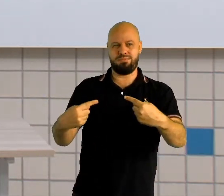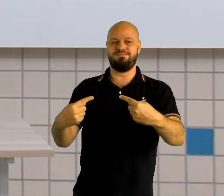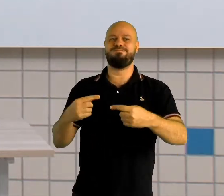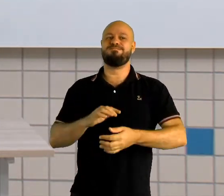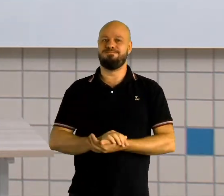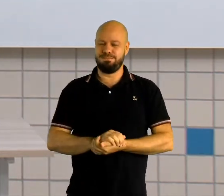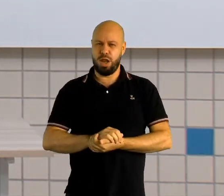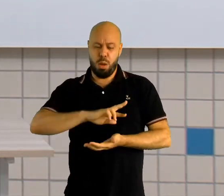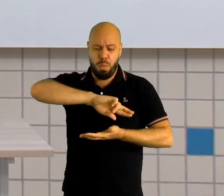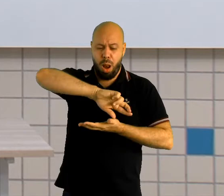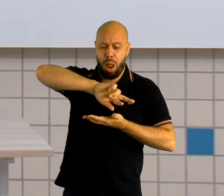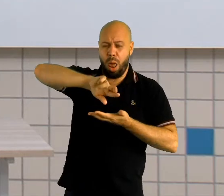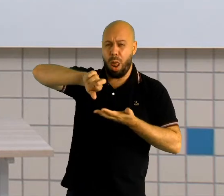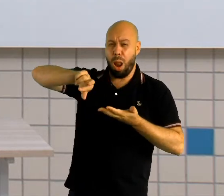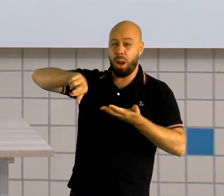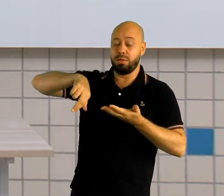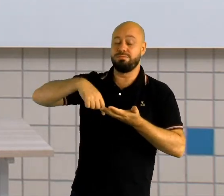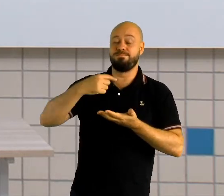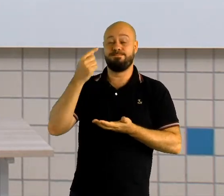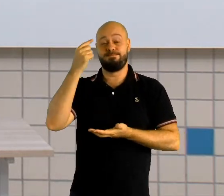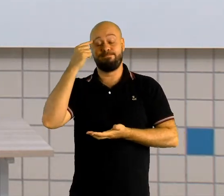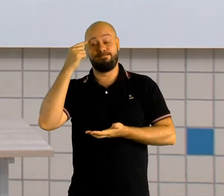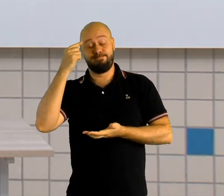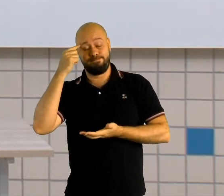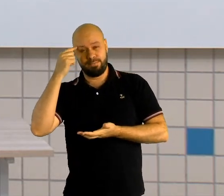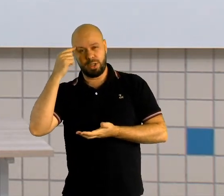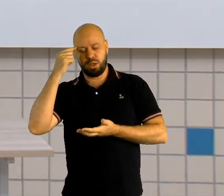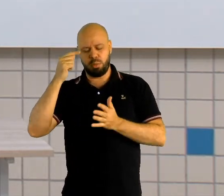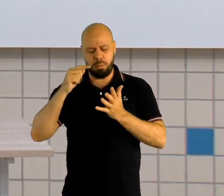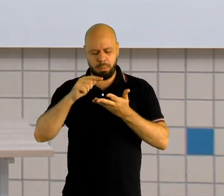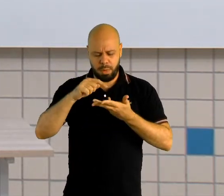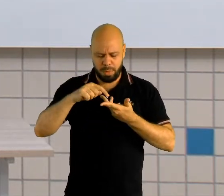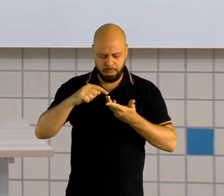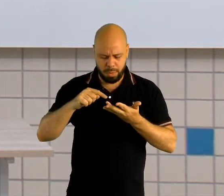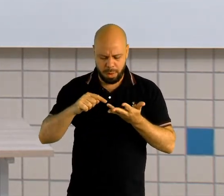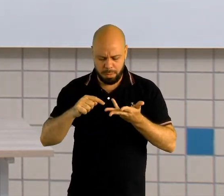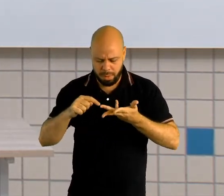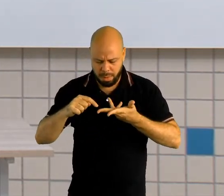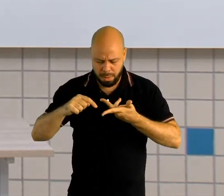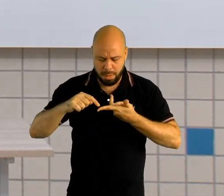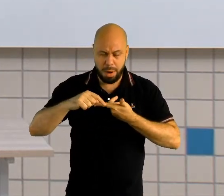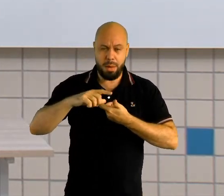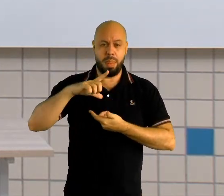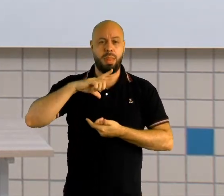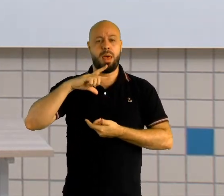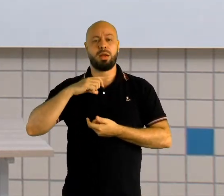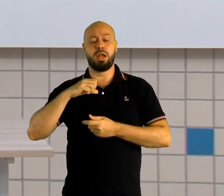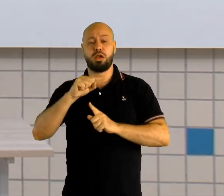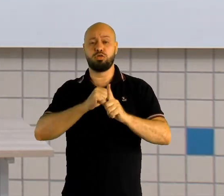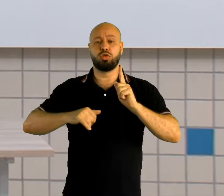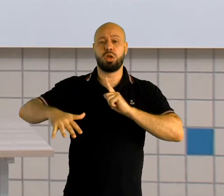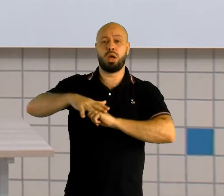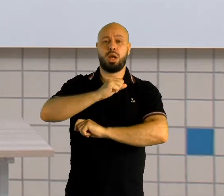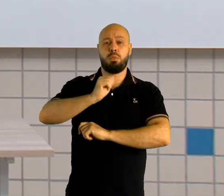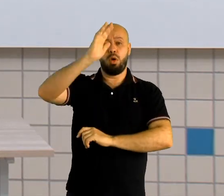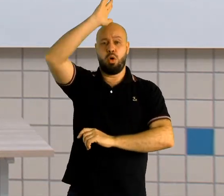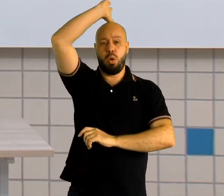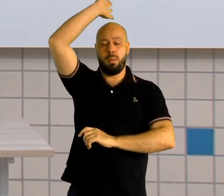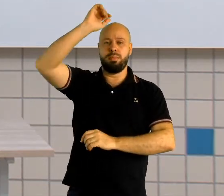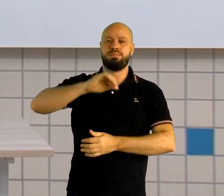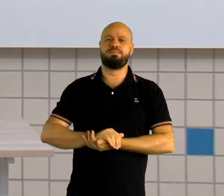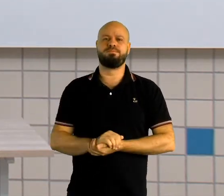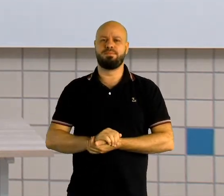diversidade de elementos que existiam na sociedade romana, de coisas que existiam